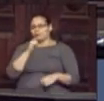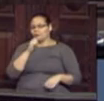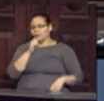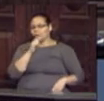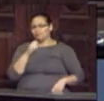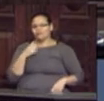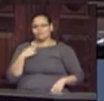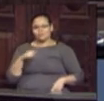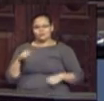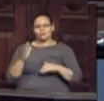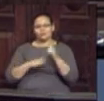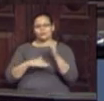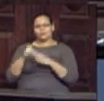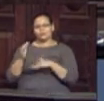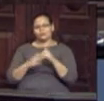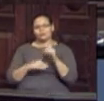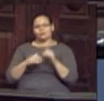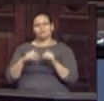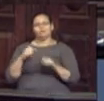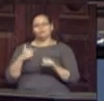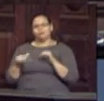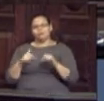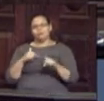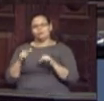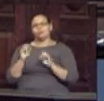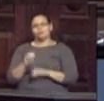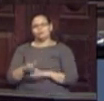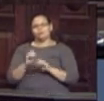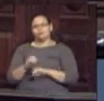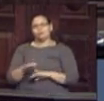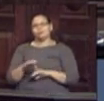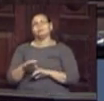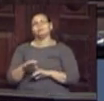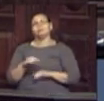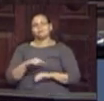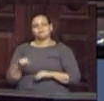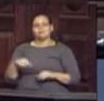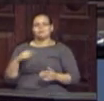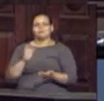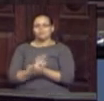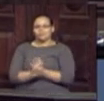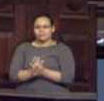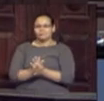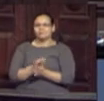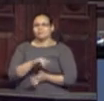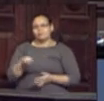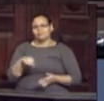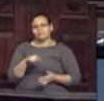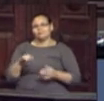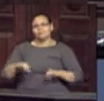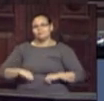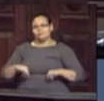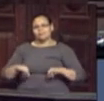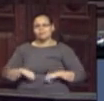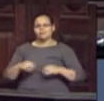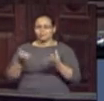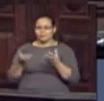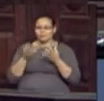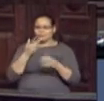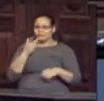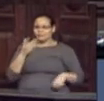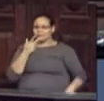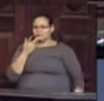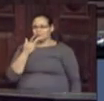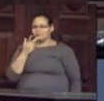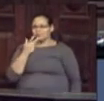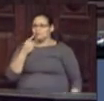investimentos, os profissionais da educação submetidos a todo tipo de judiação. Portanto, eu quero aqui dizer da